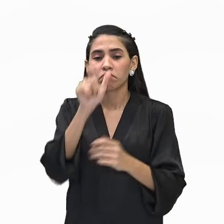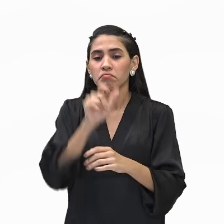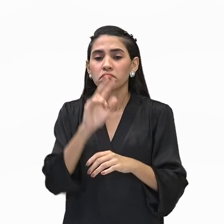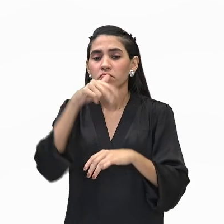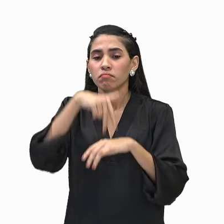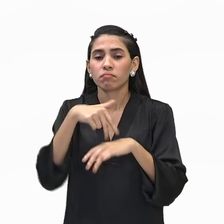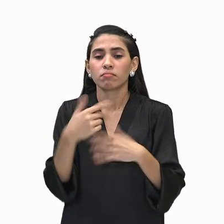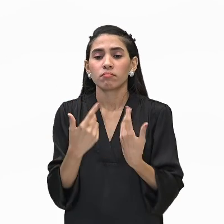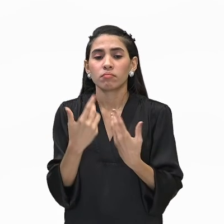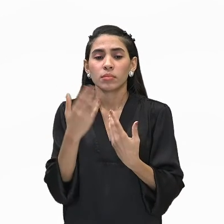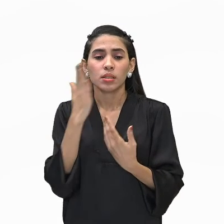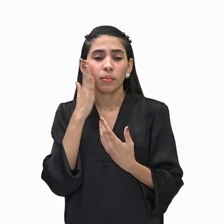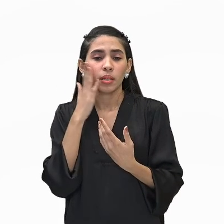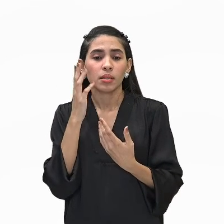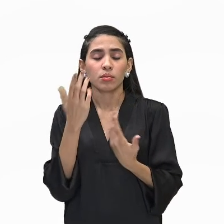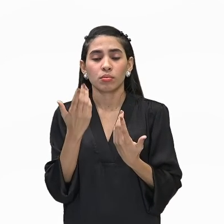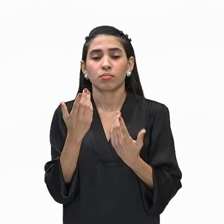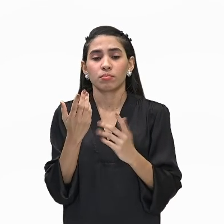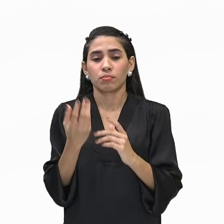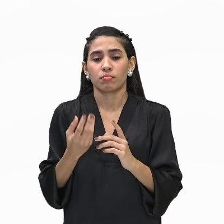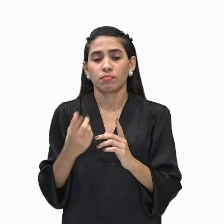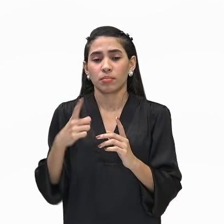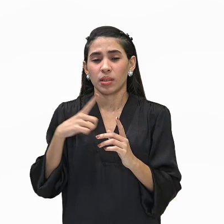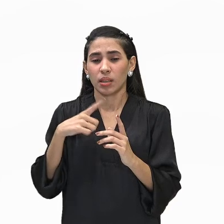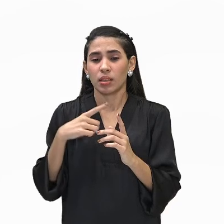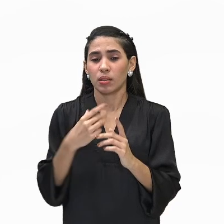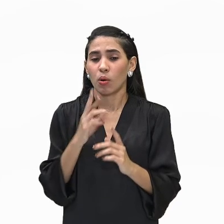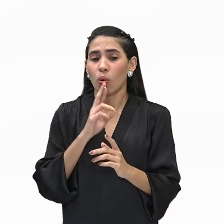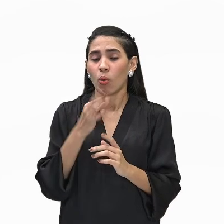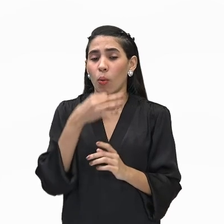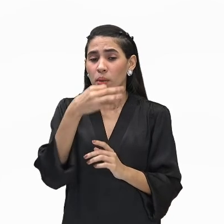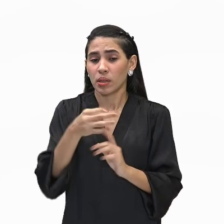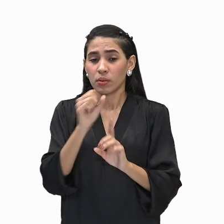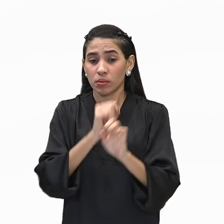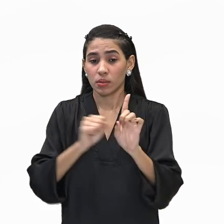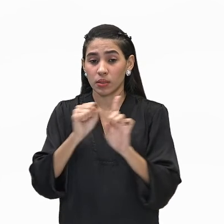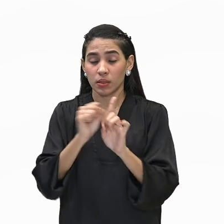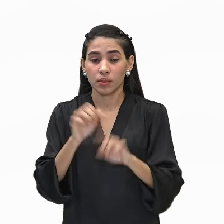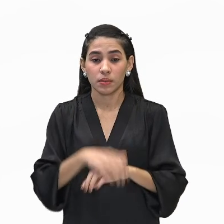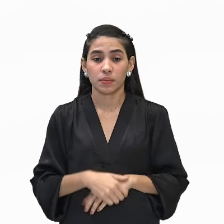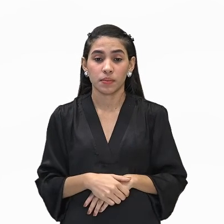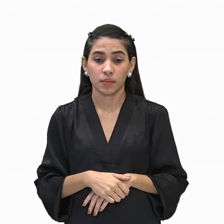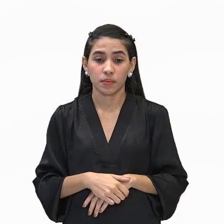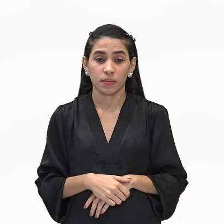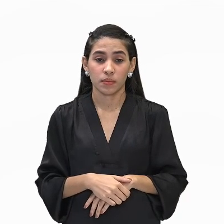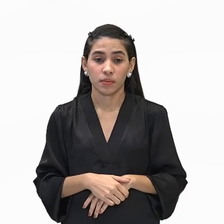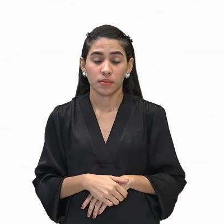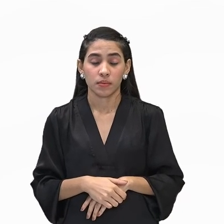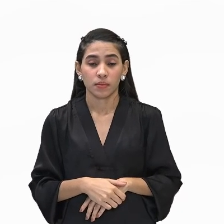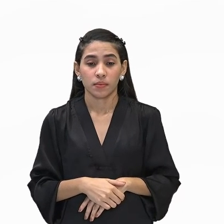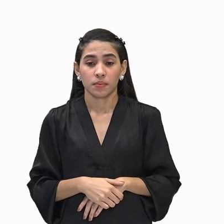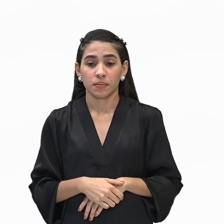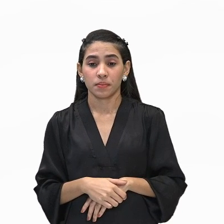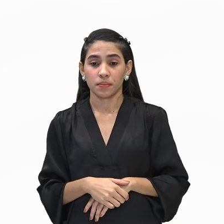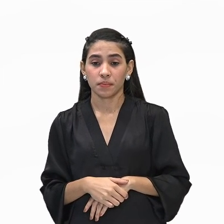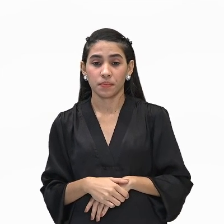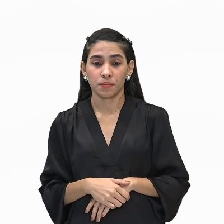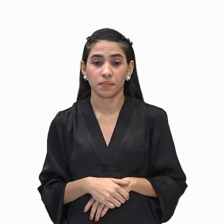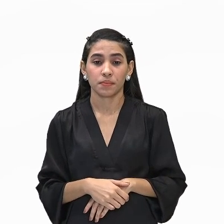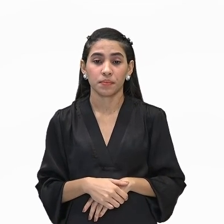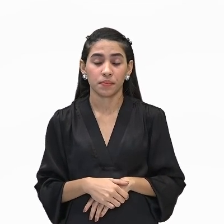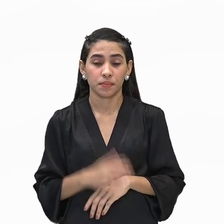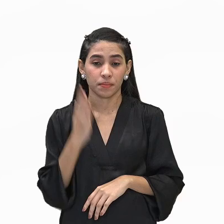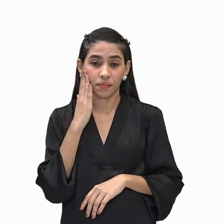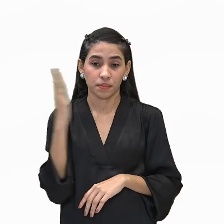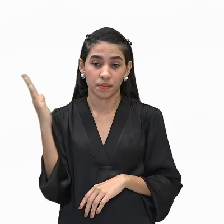cidadão, sabendo situar-se na sociedade? E vamos ver então mais um pouco sobre a questão de contribuições culturais,